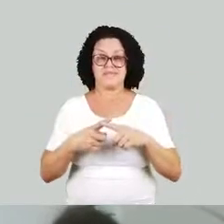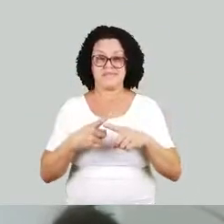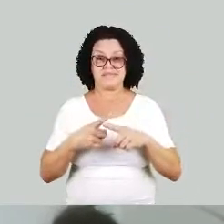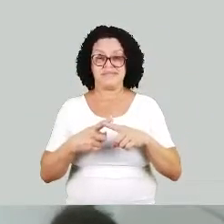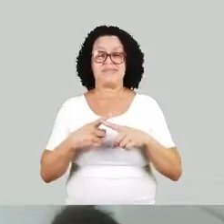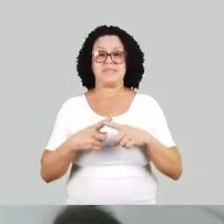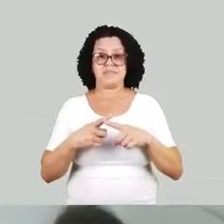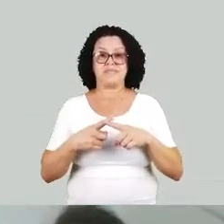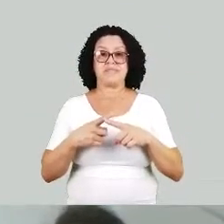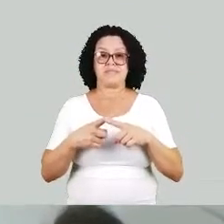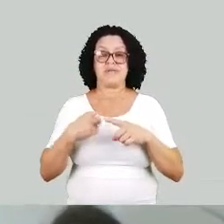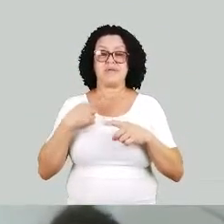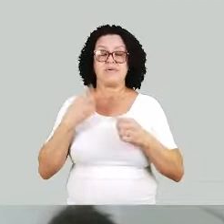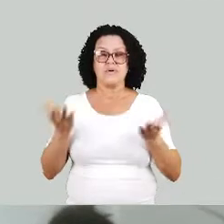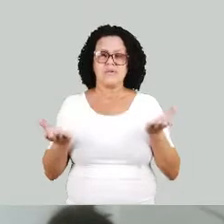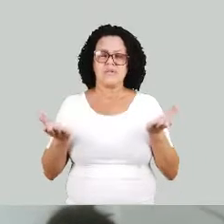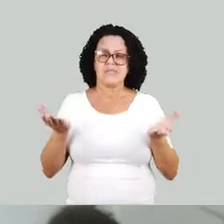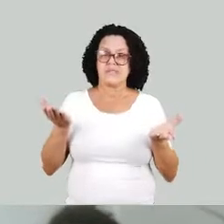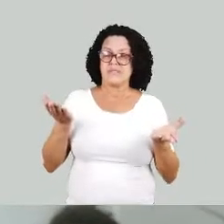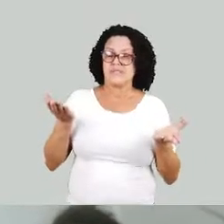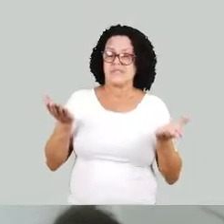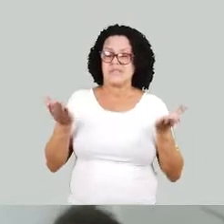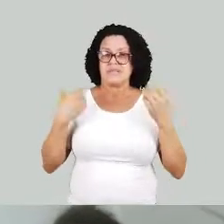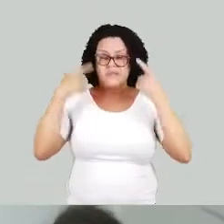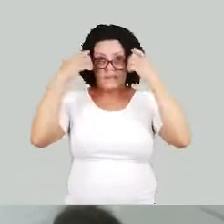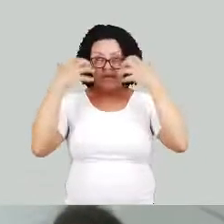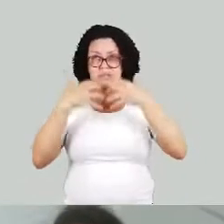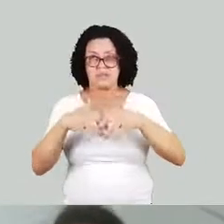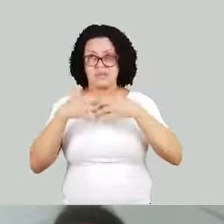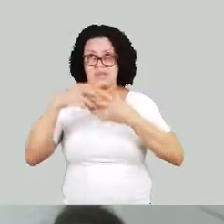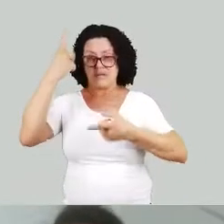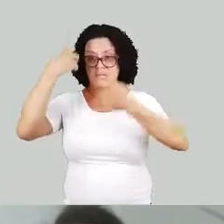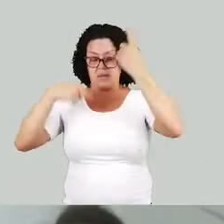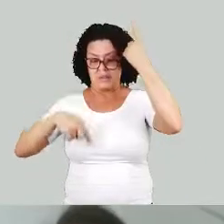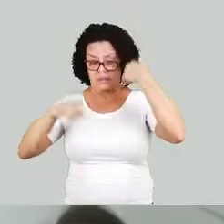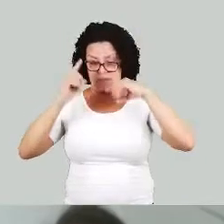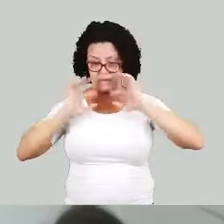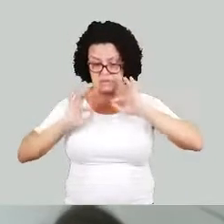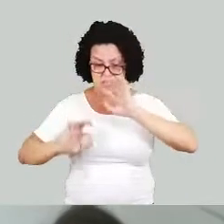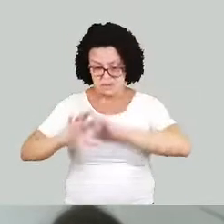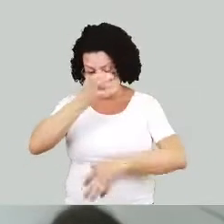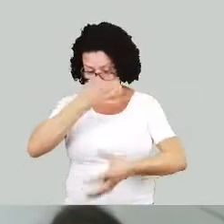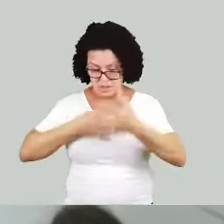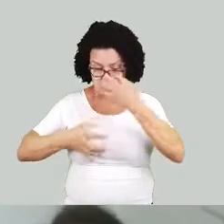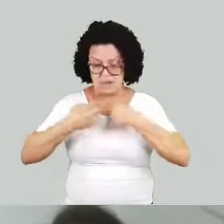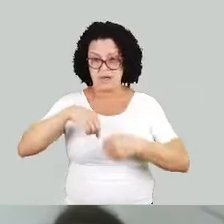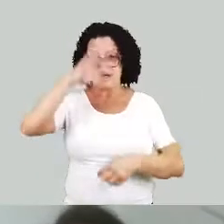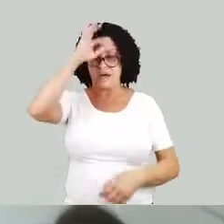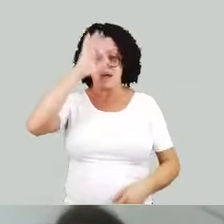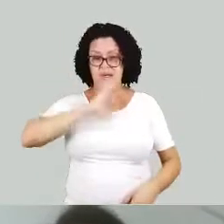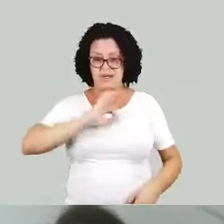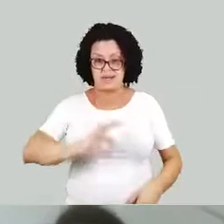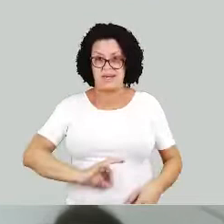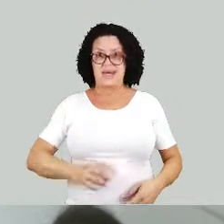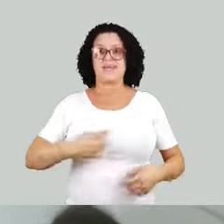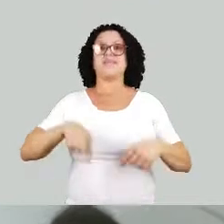gente desequilibra todo o nosso organismo, todos os nossos chakras, a